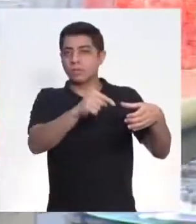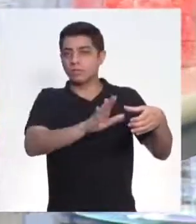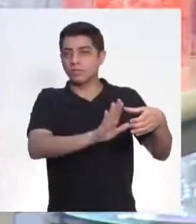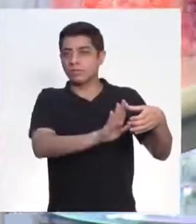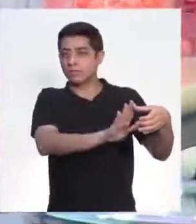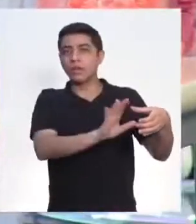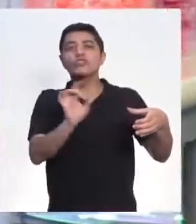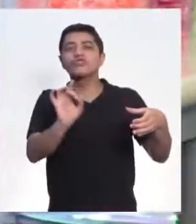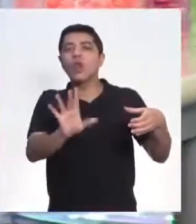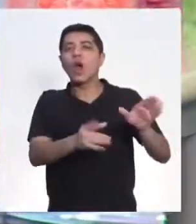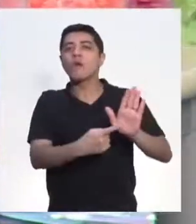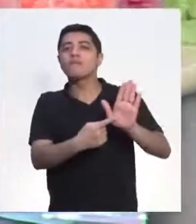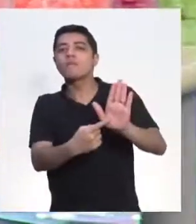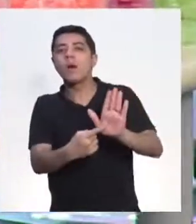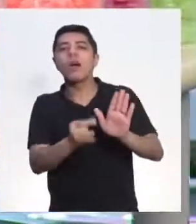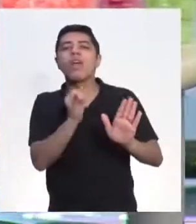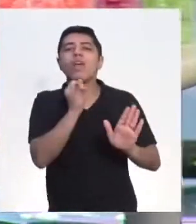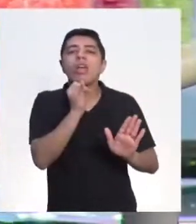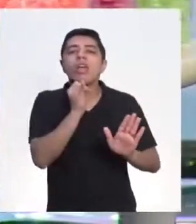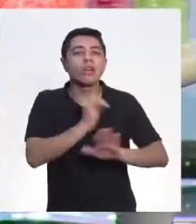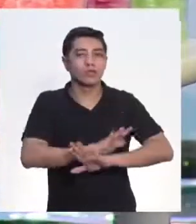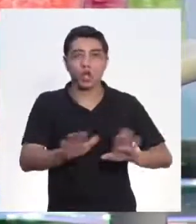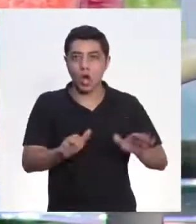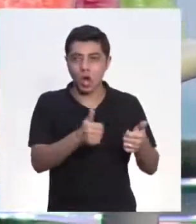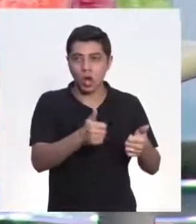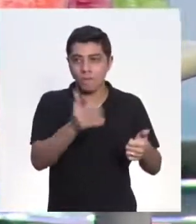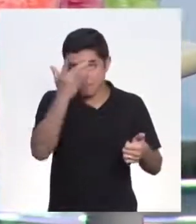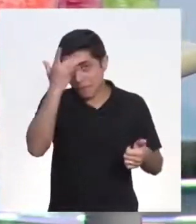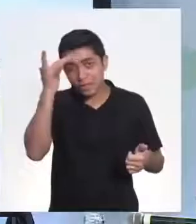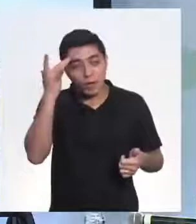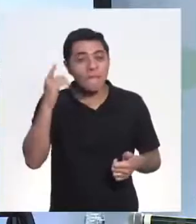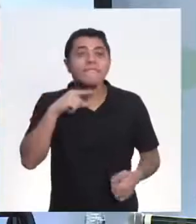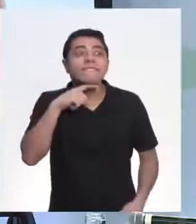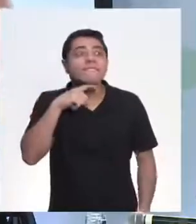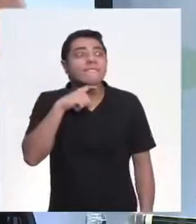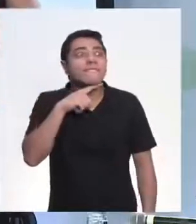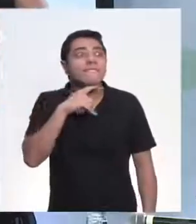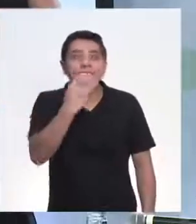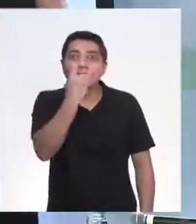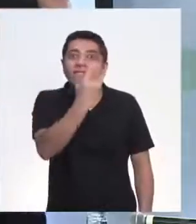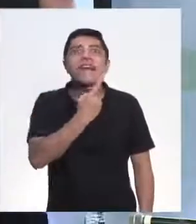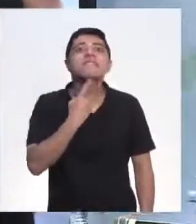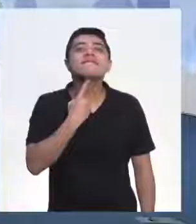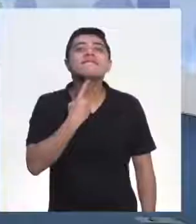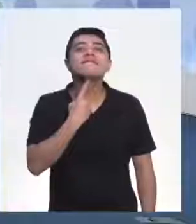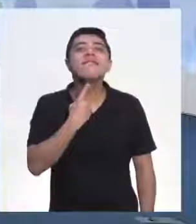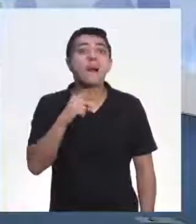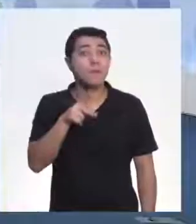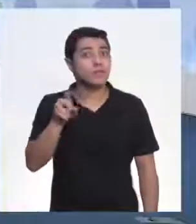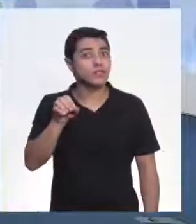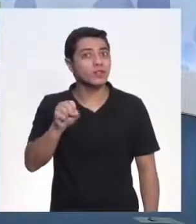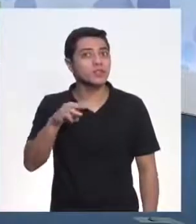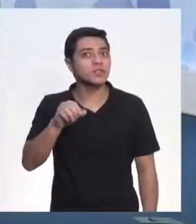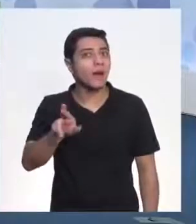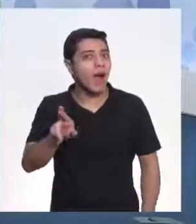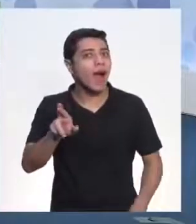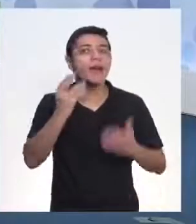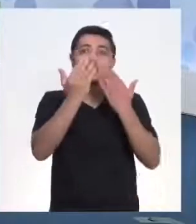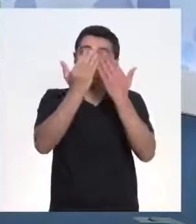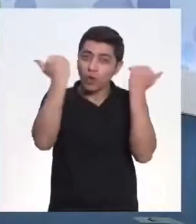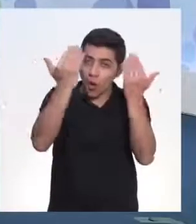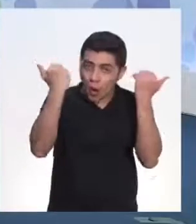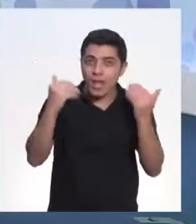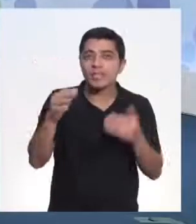contamos, correto? O restante é só para deixar o Jonas com vontade, o Osmar também está por aí, a produção, certo? Então,